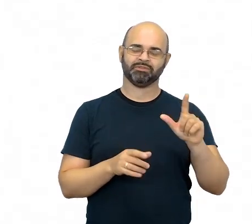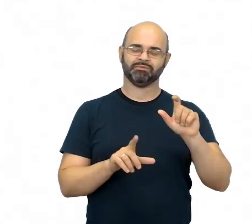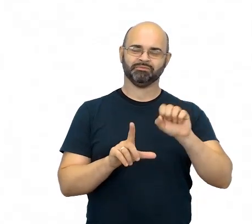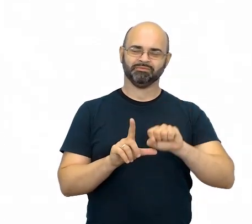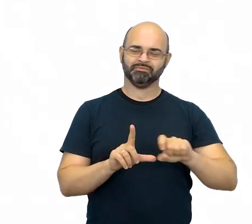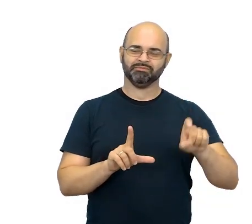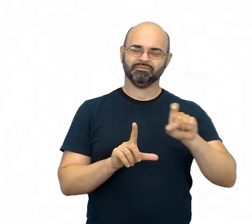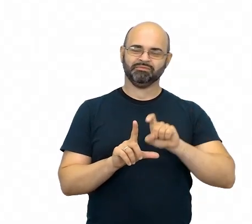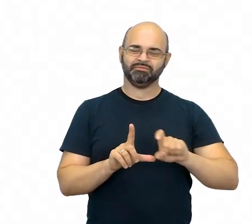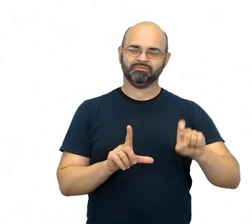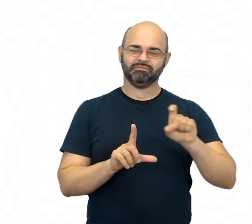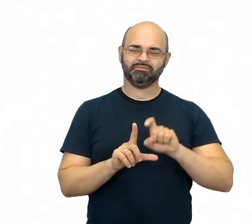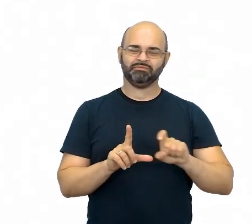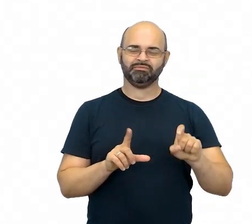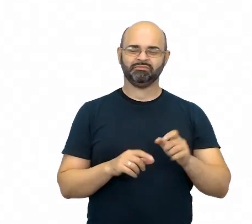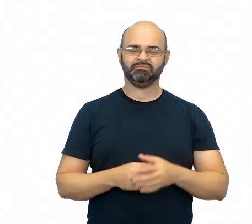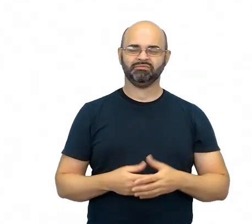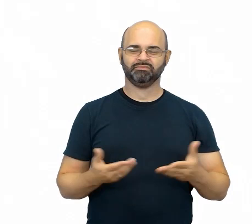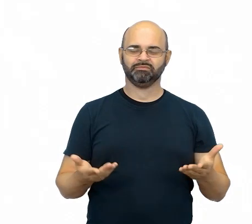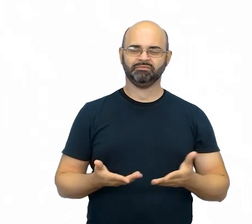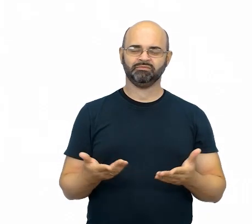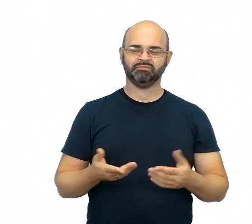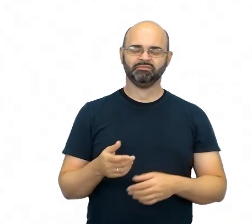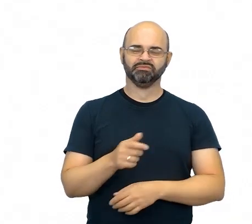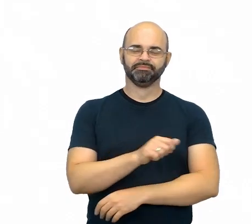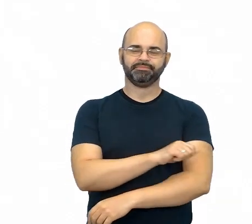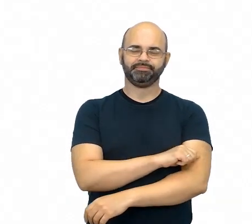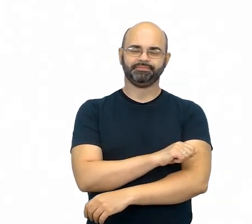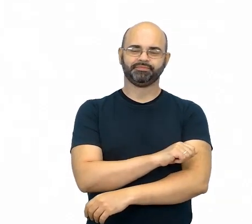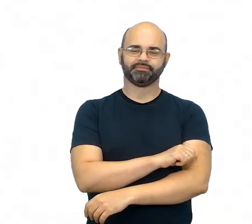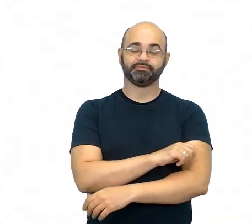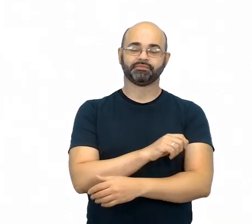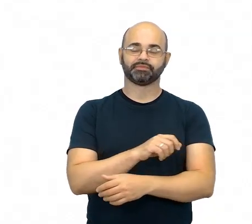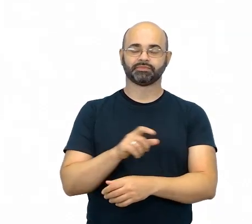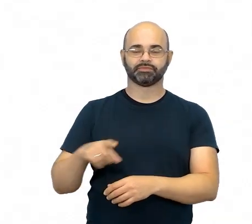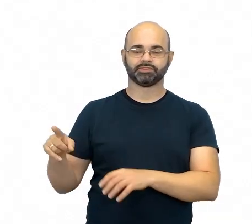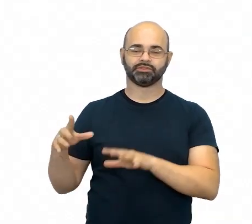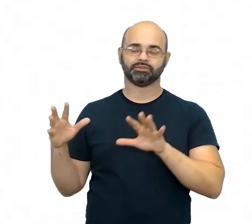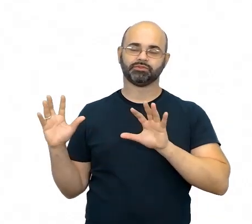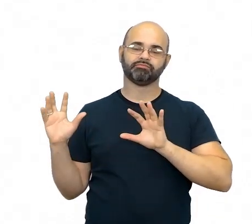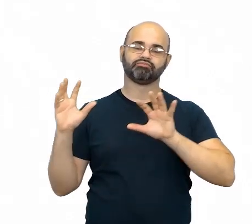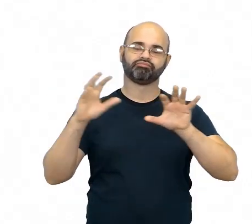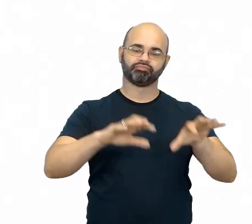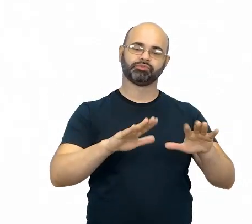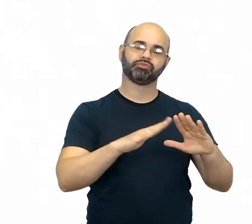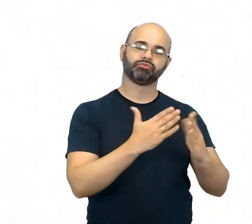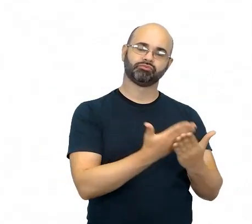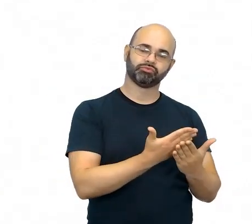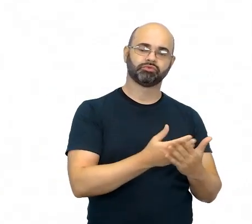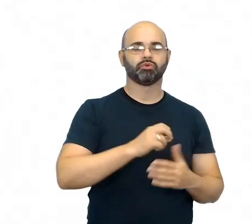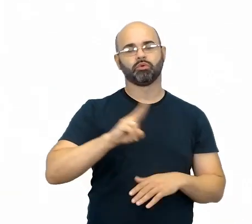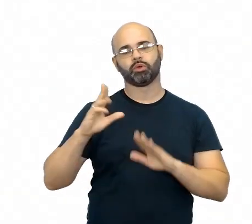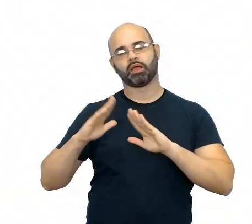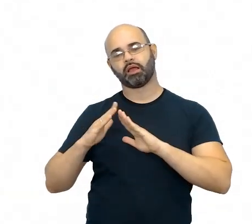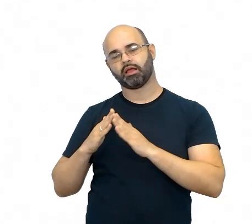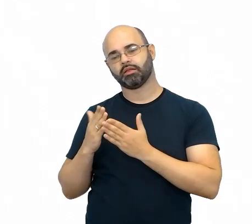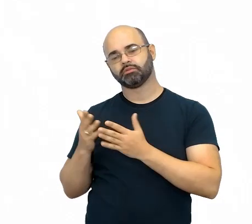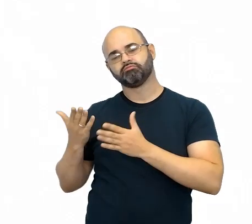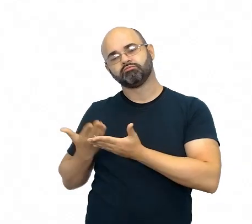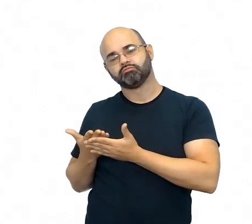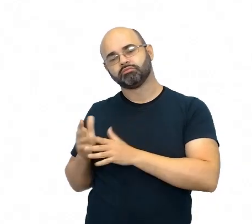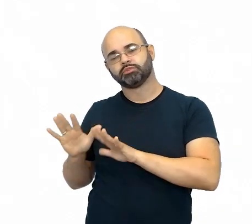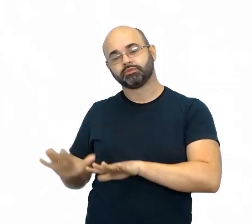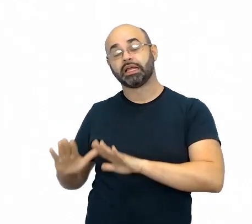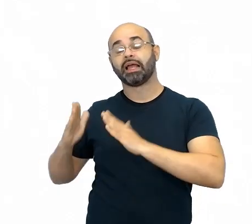aulas, né, ocorrem presencialmente, seria possível adaptar, né, ou estender as atividades dessa